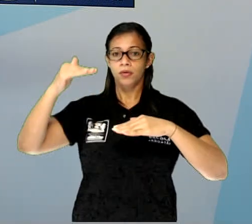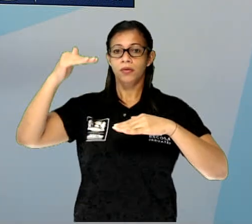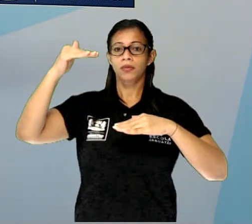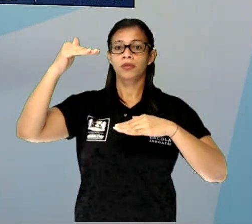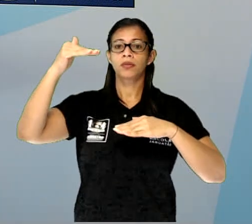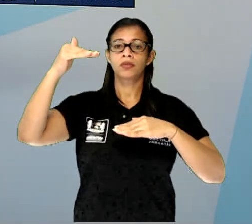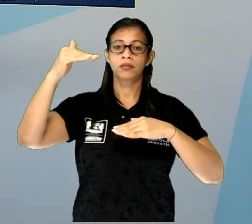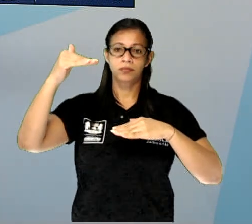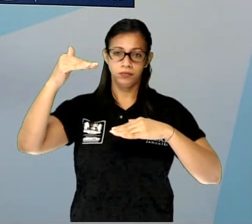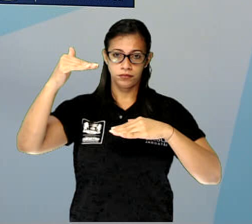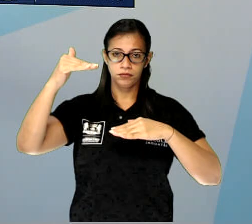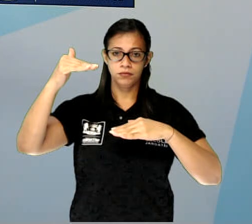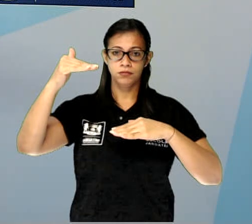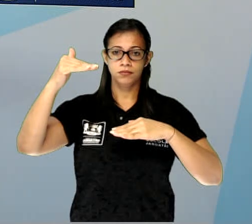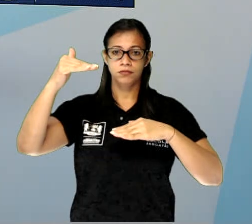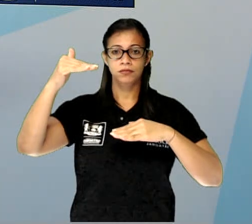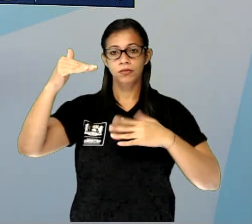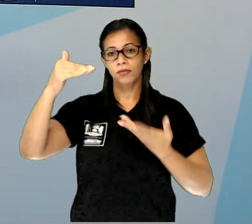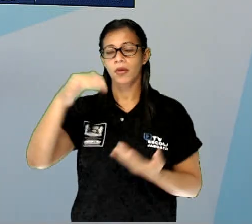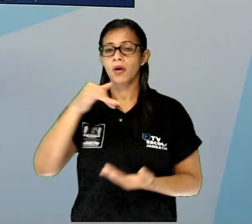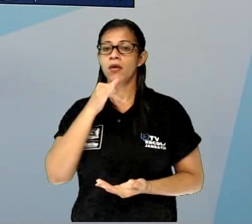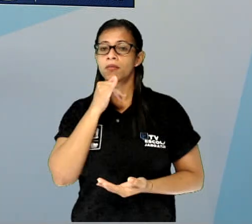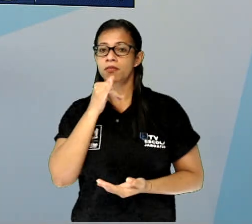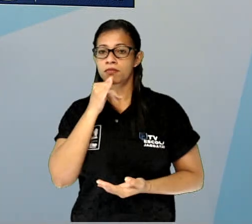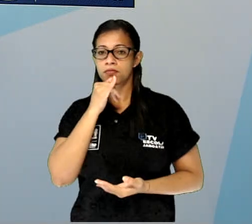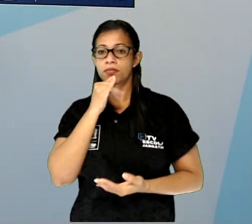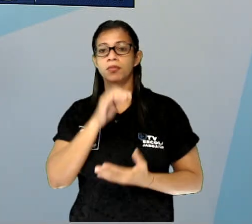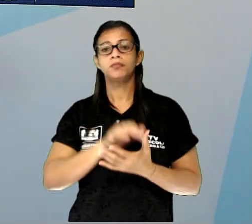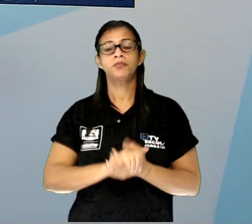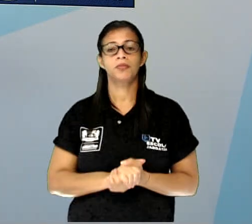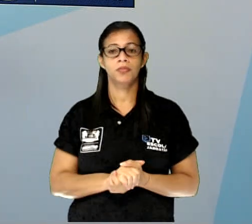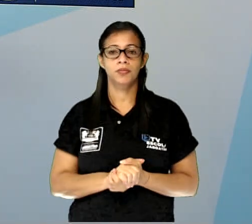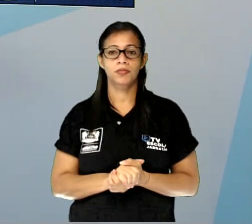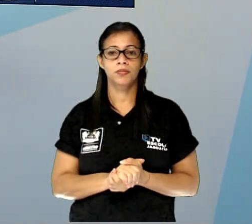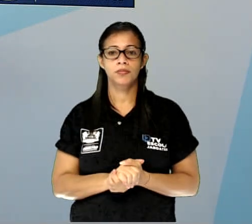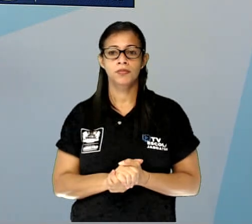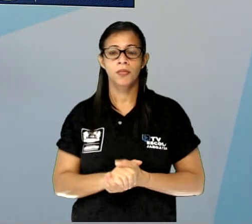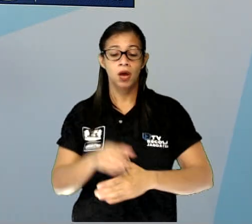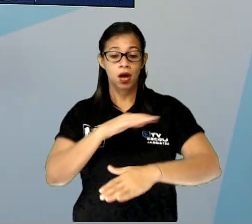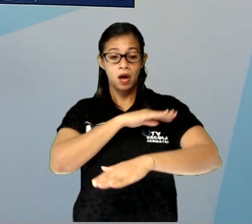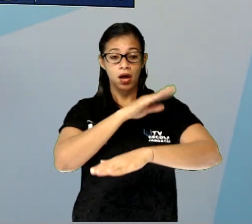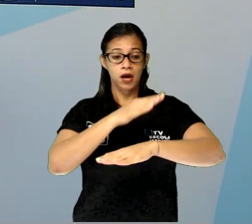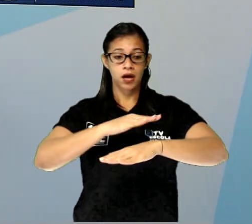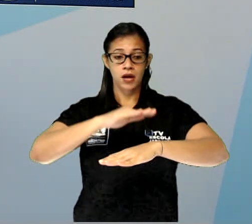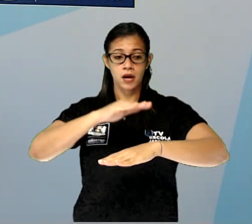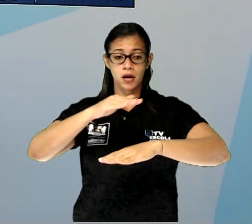sua volta. Então, você tem relevo alto aqui, relevo alto aqui.